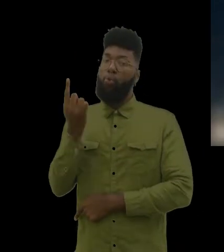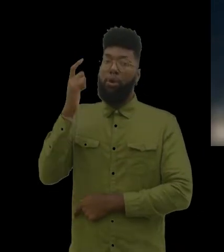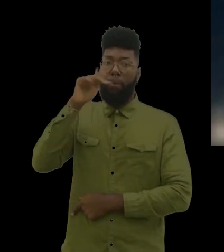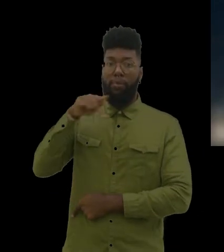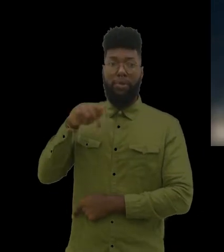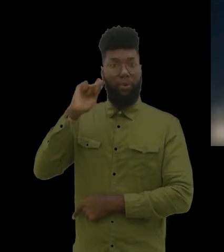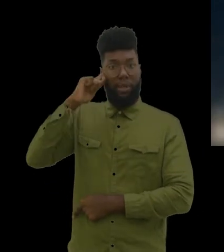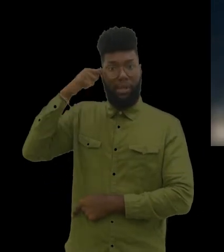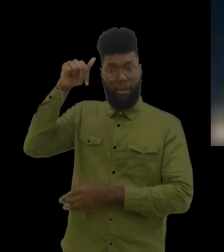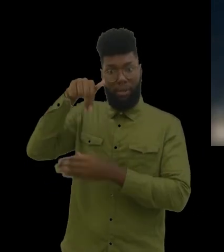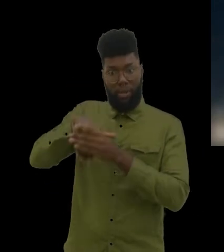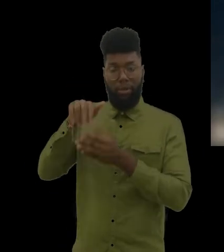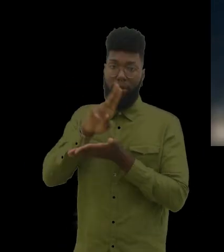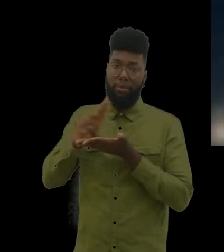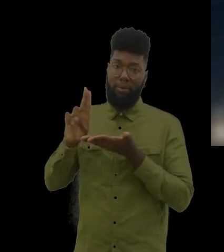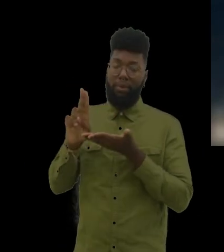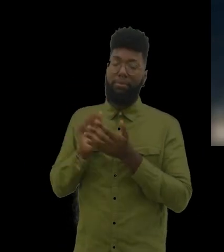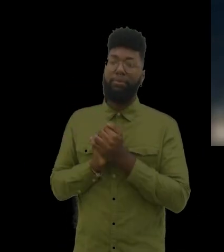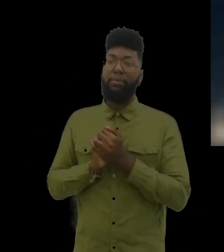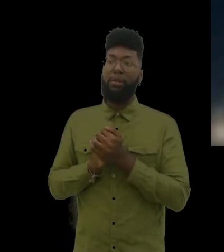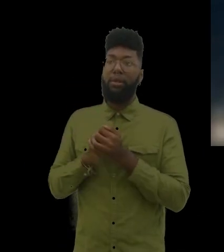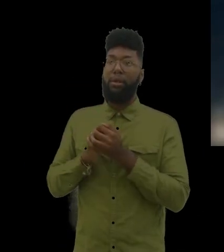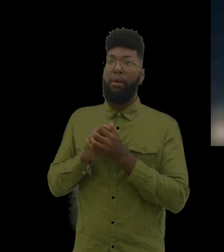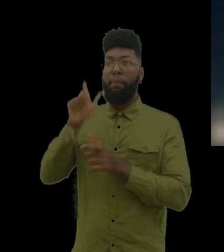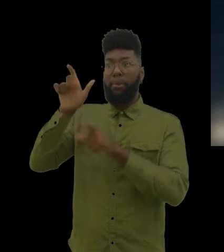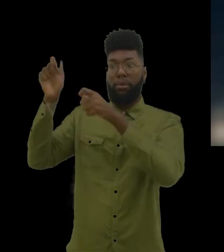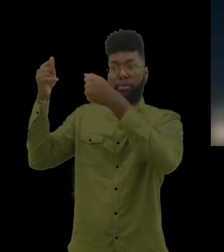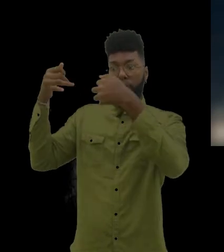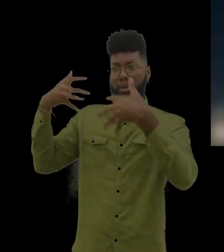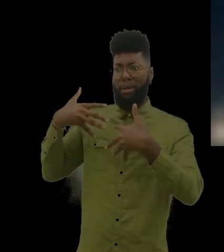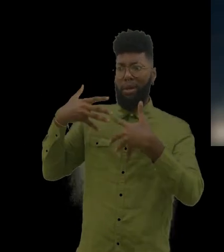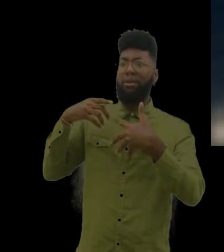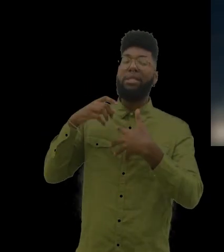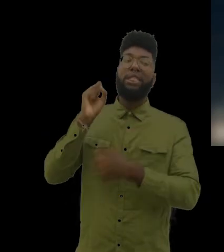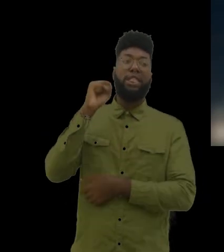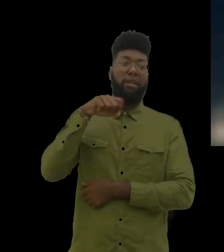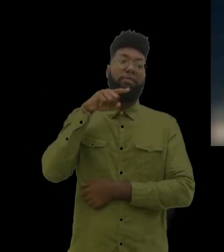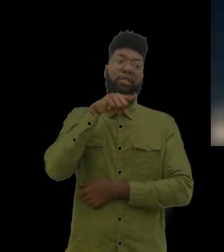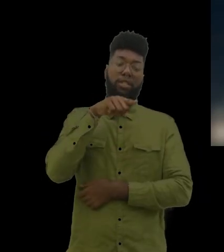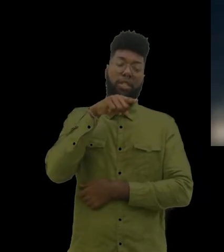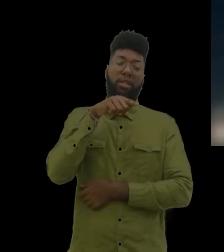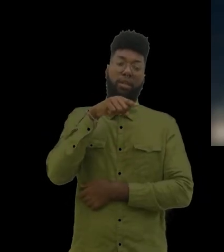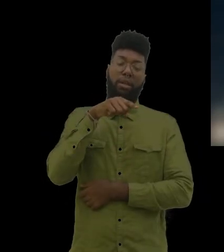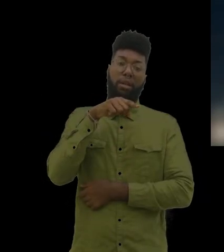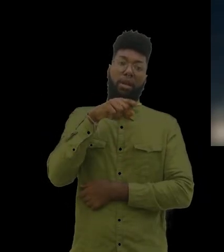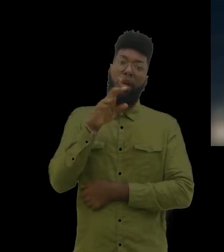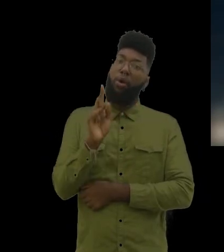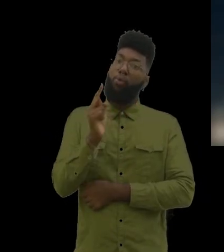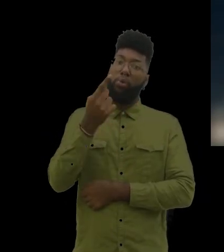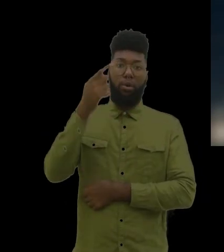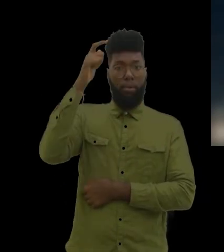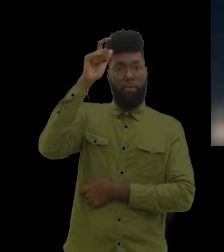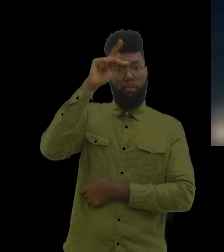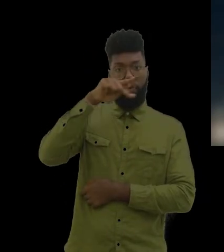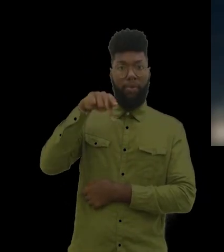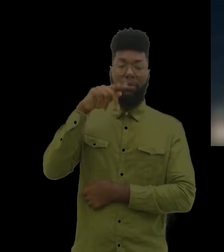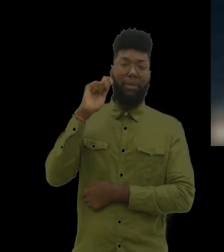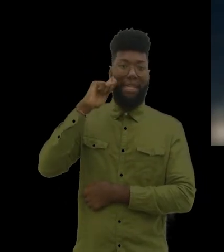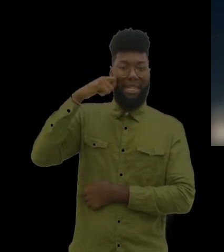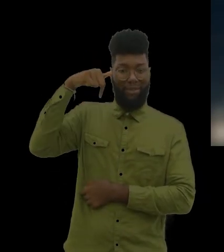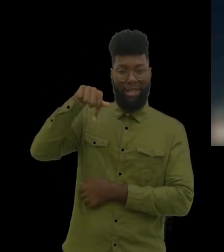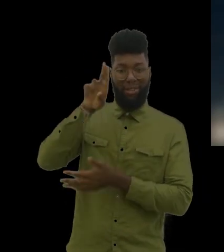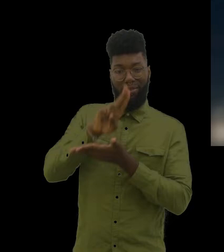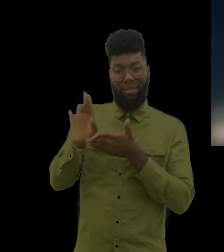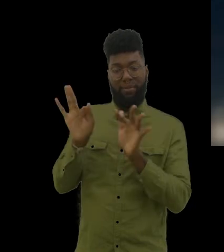único professor negro e tal. E eu, num primeiro momento, fiquei assim, feliz por estar sendo convidado, por ser o único,